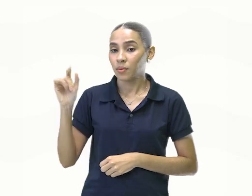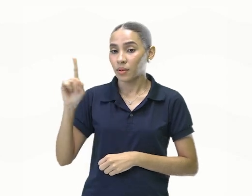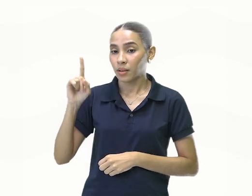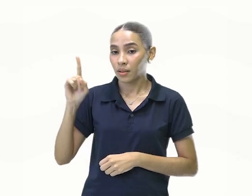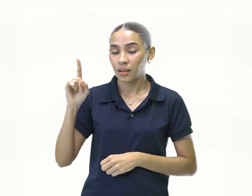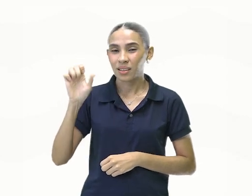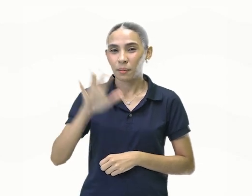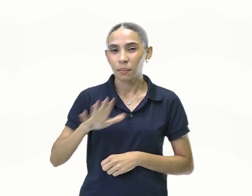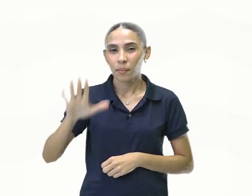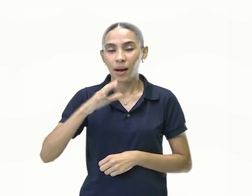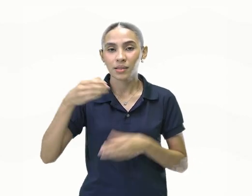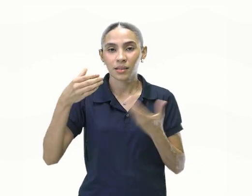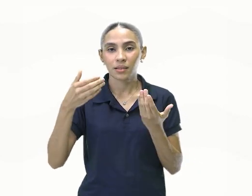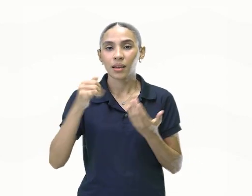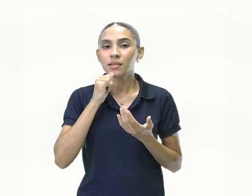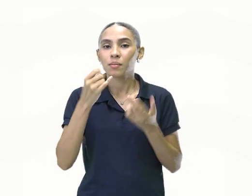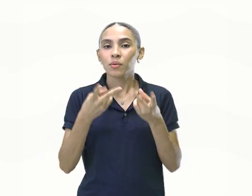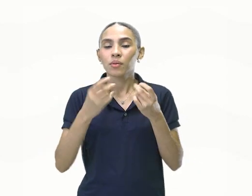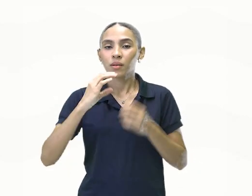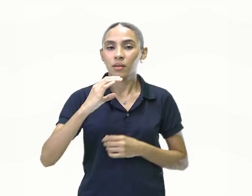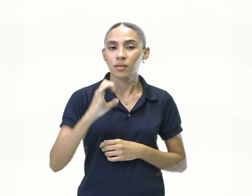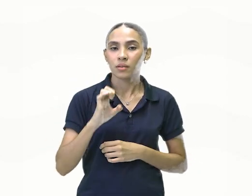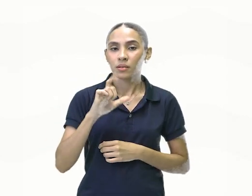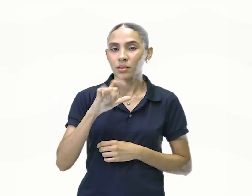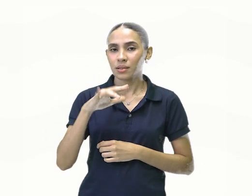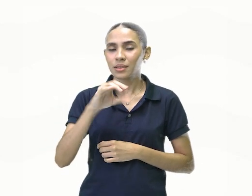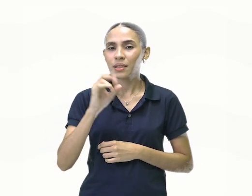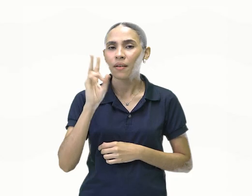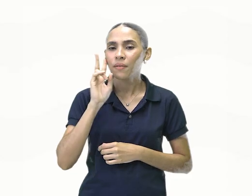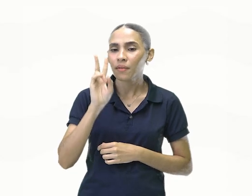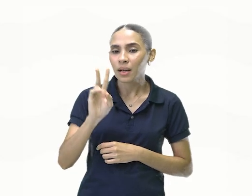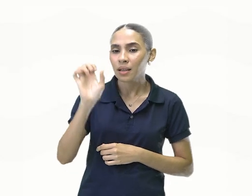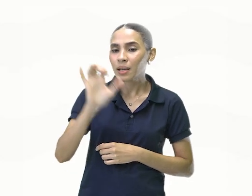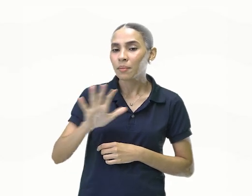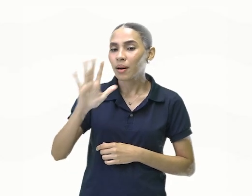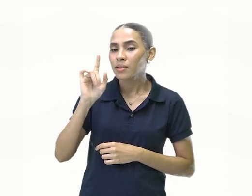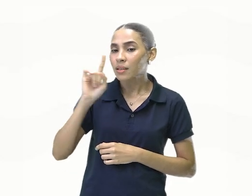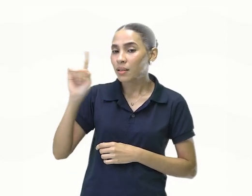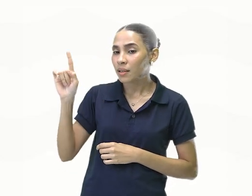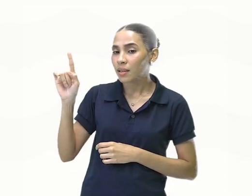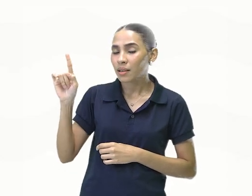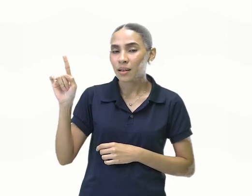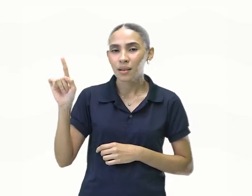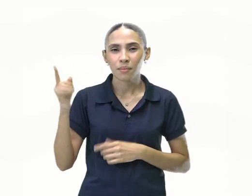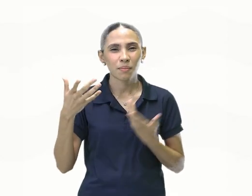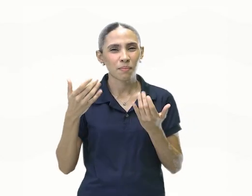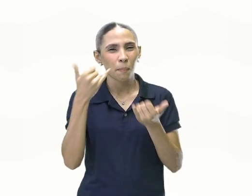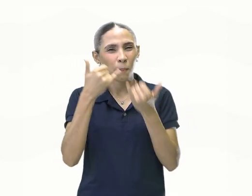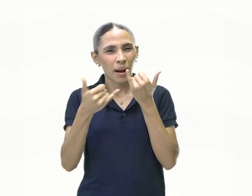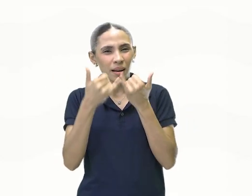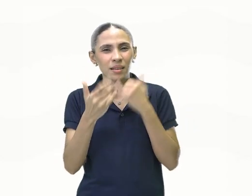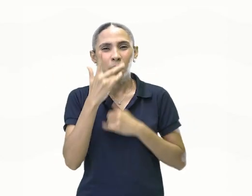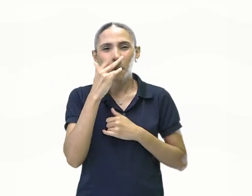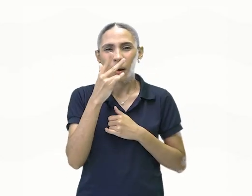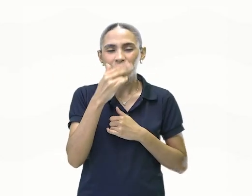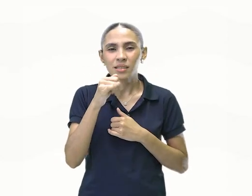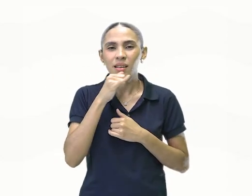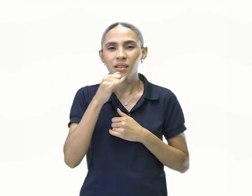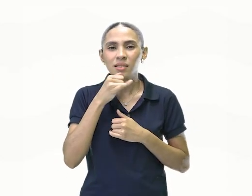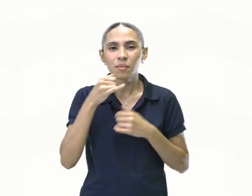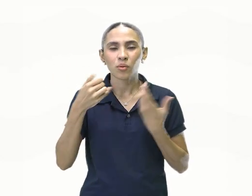a Cecília, aí você olha para a Cecília e pensa assim, olha, a Cecília parece que